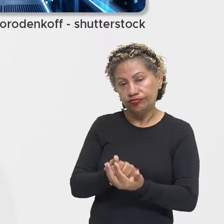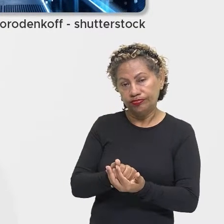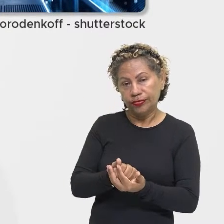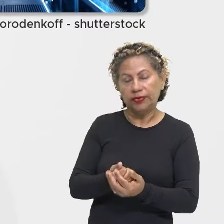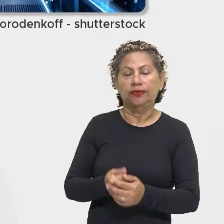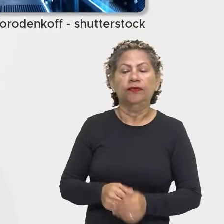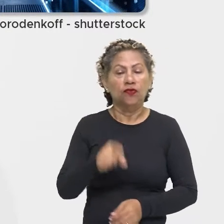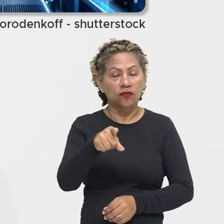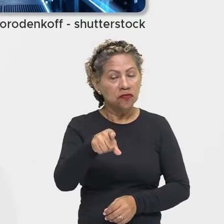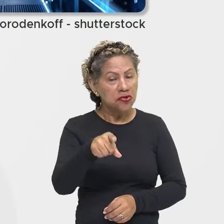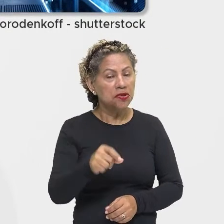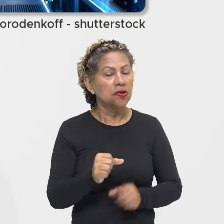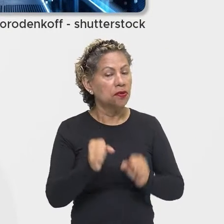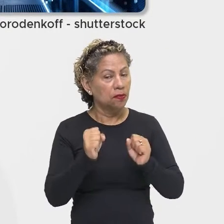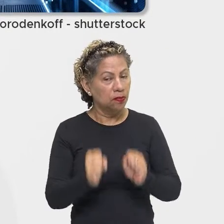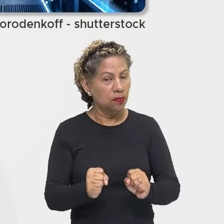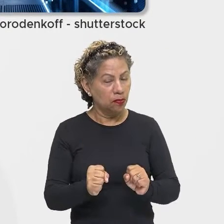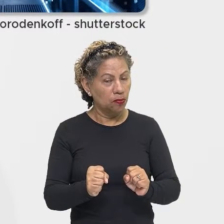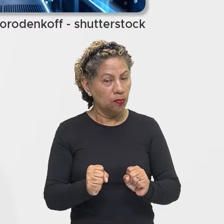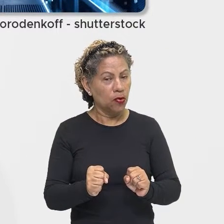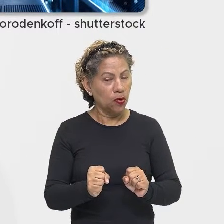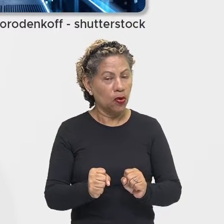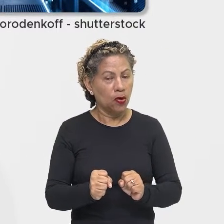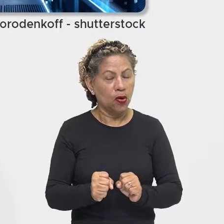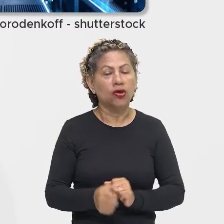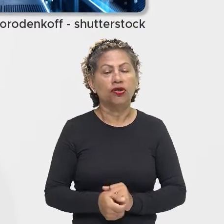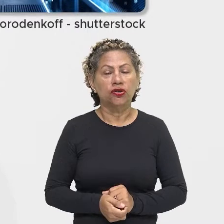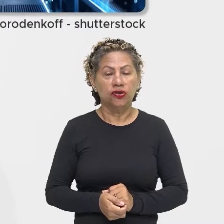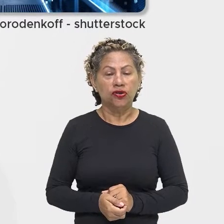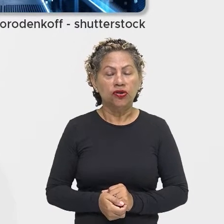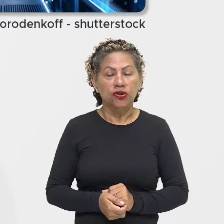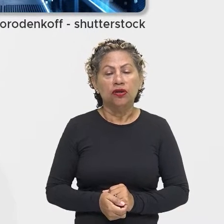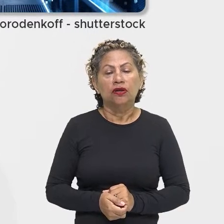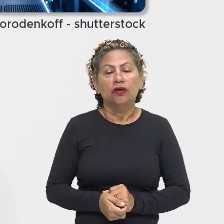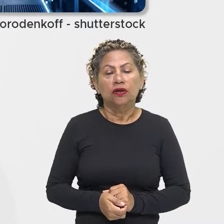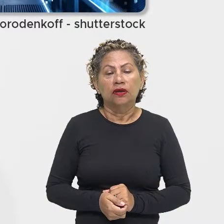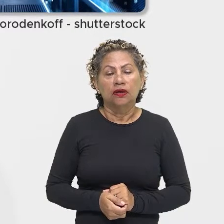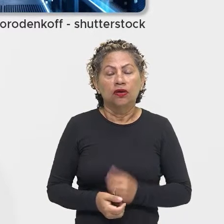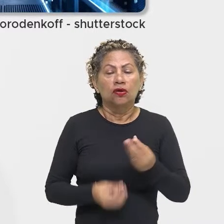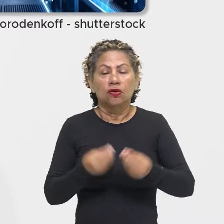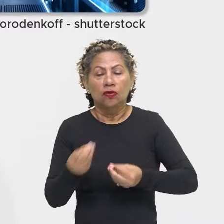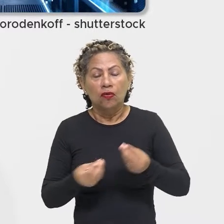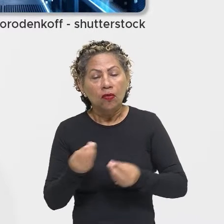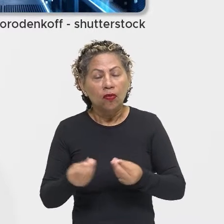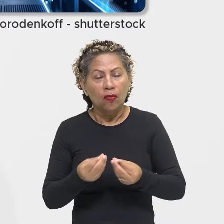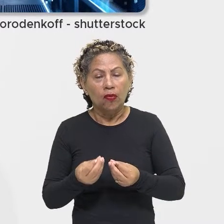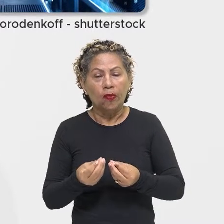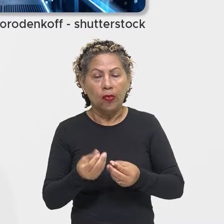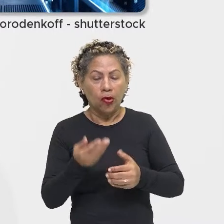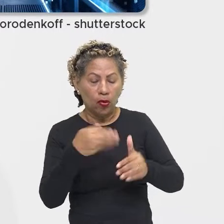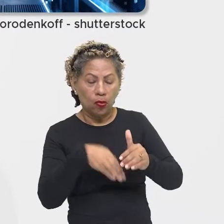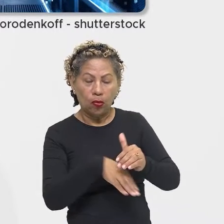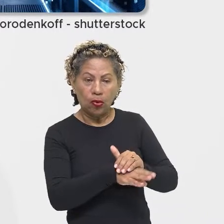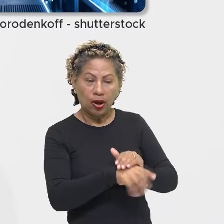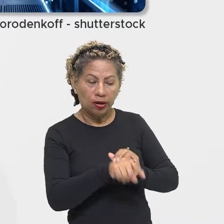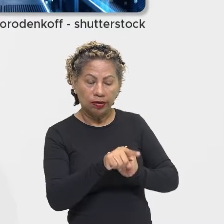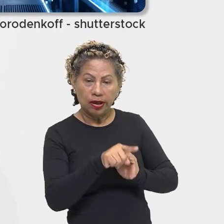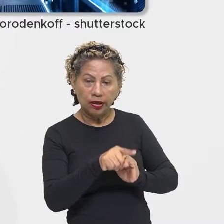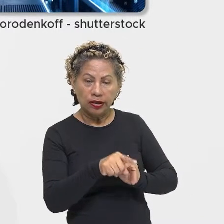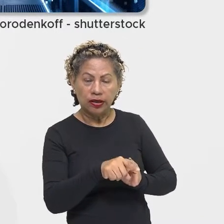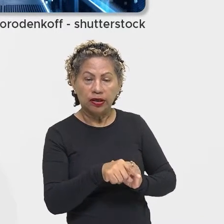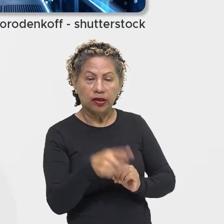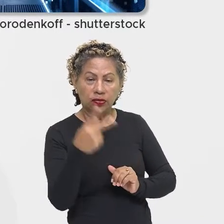lá. O sistema operacional Linux, ele também tem esse modo de segurança, tá